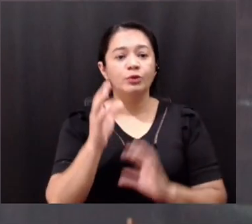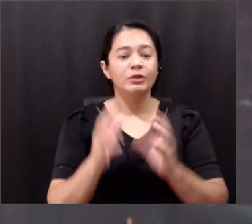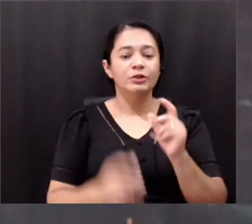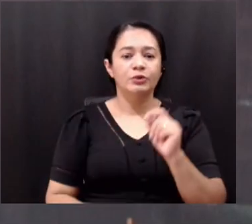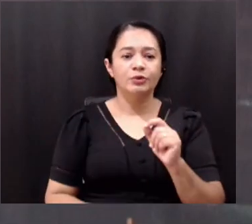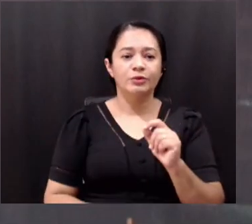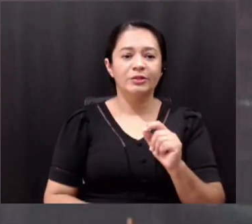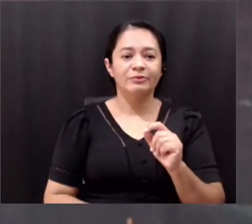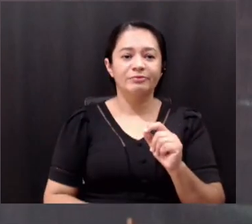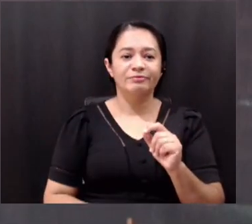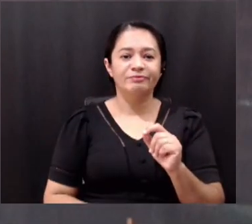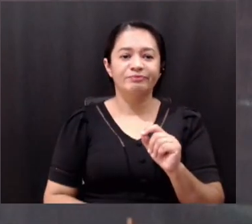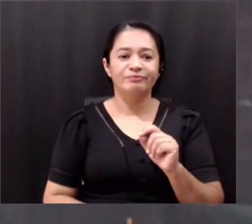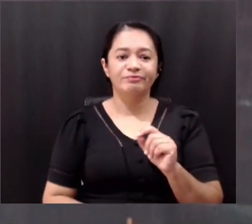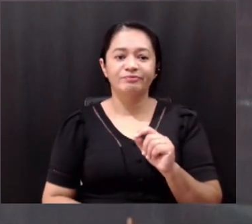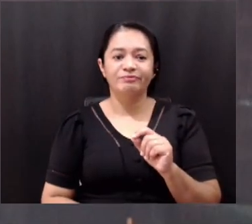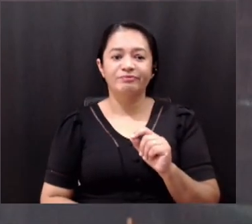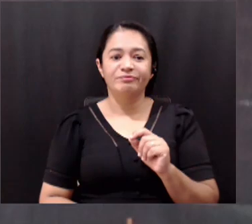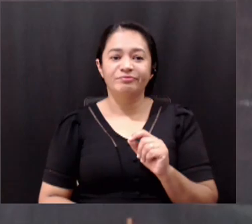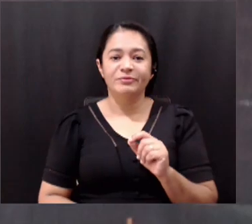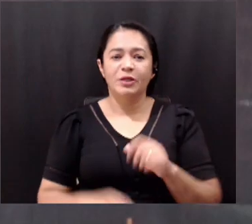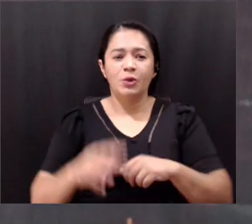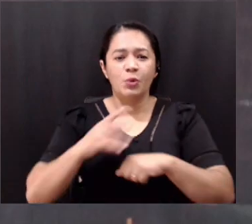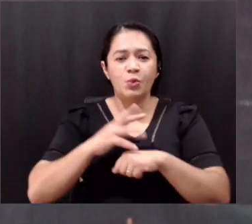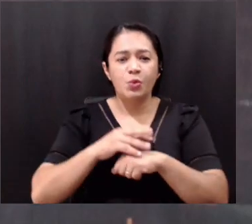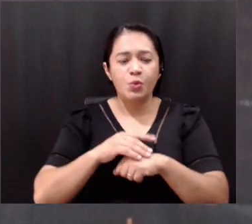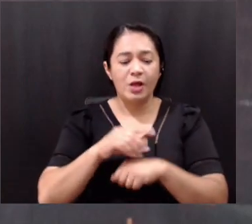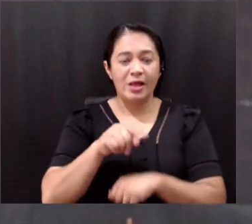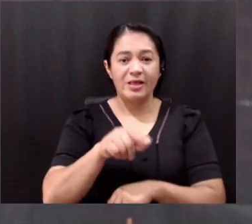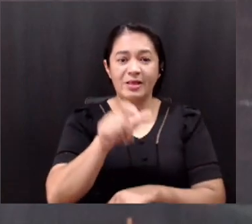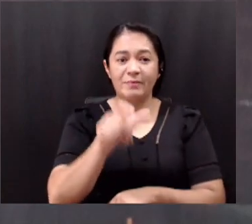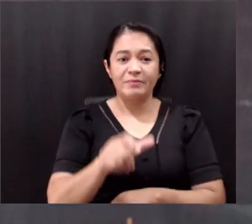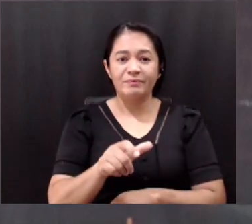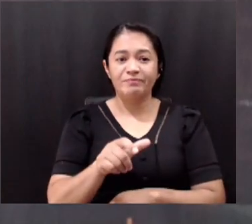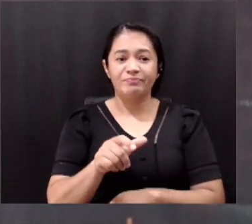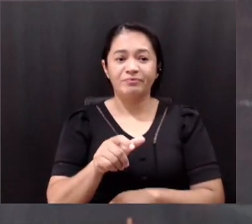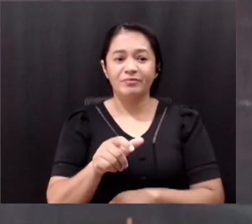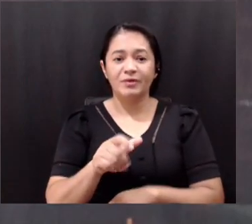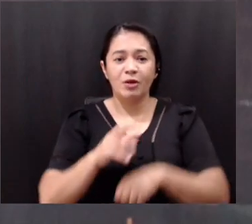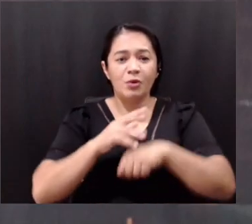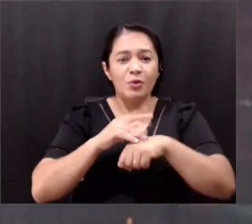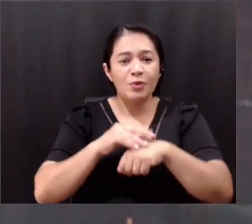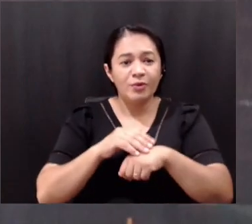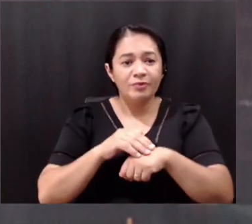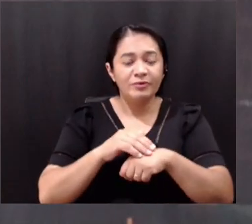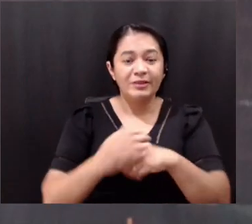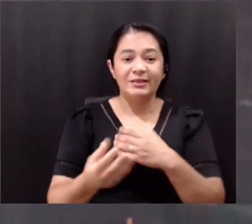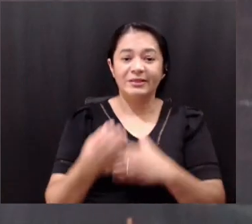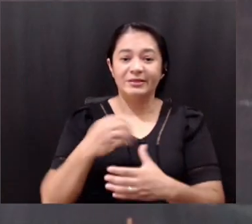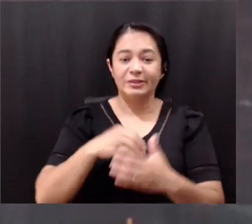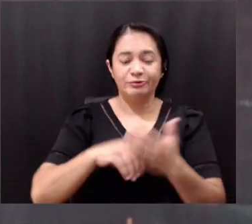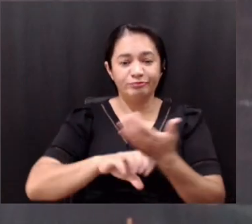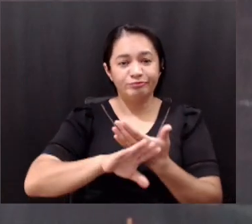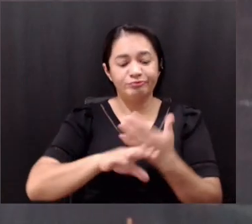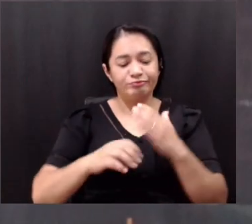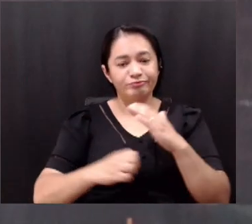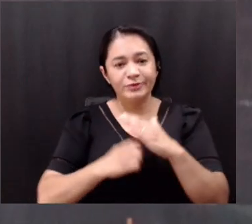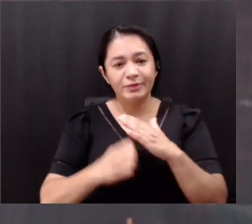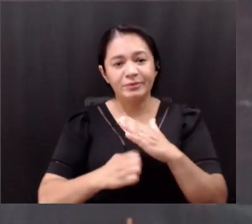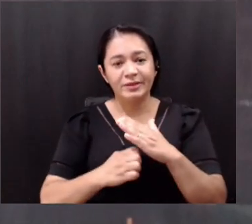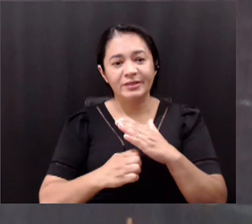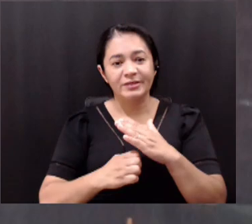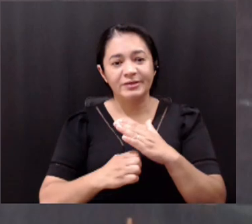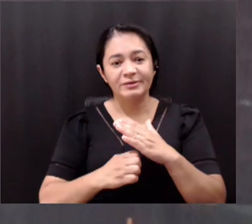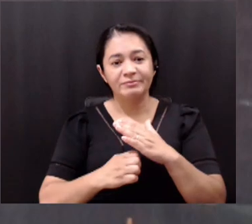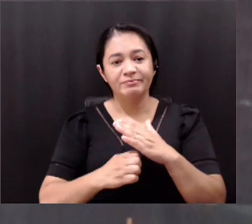pode trazer o adoecimento daquela pessoa, a falta daquela pessoa dentro da incorporação e, principalmente, um